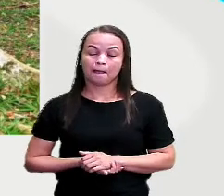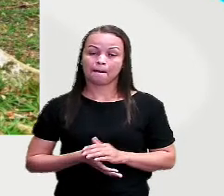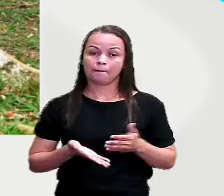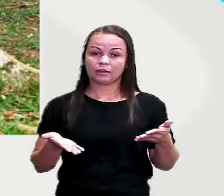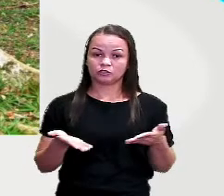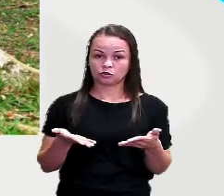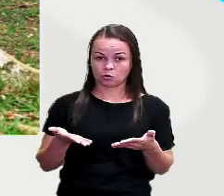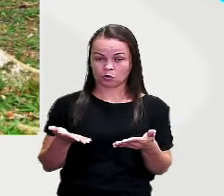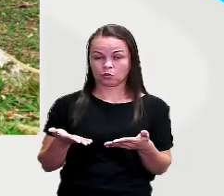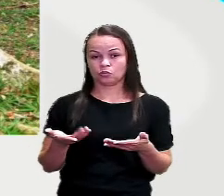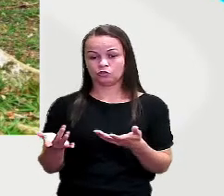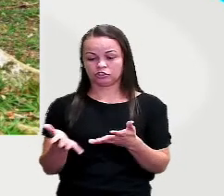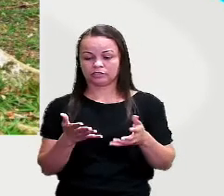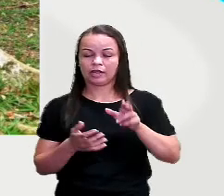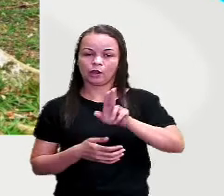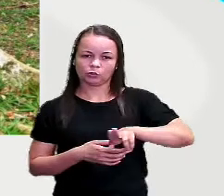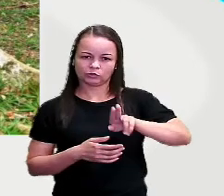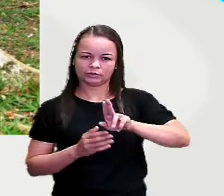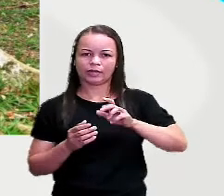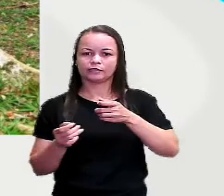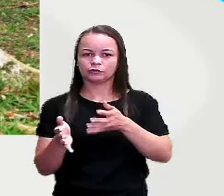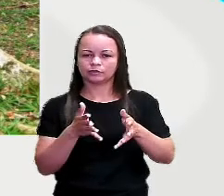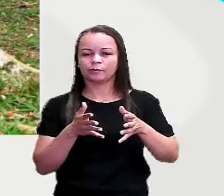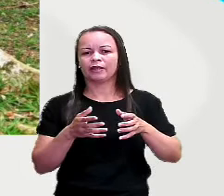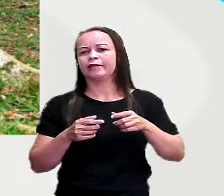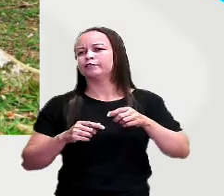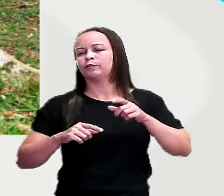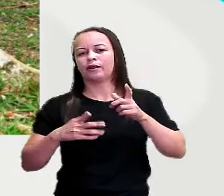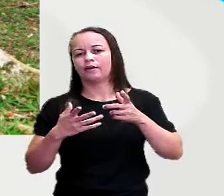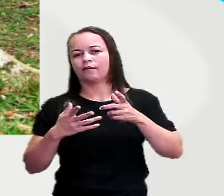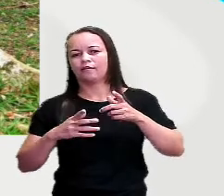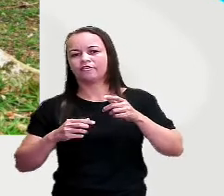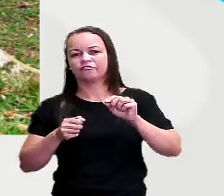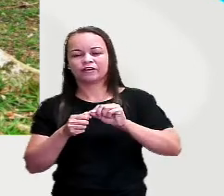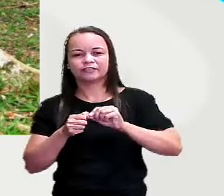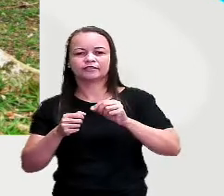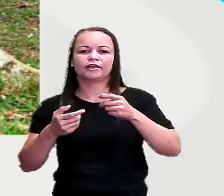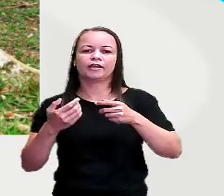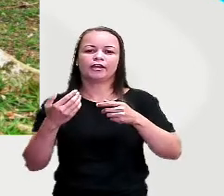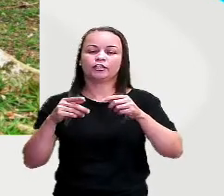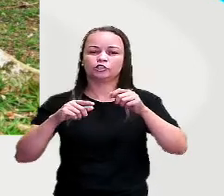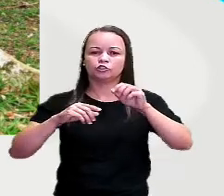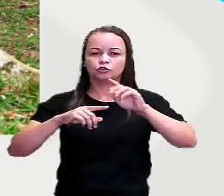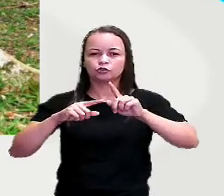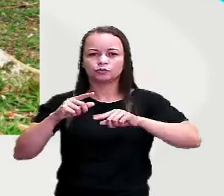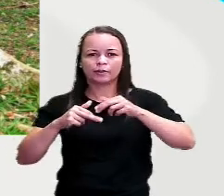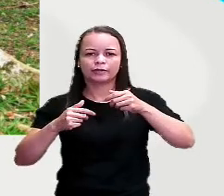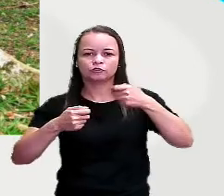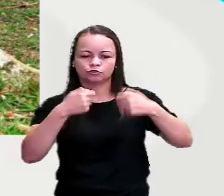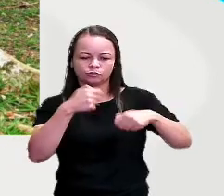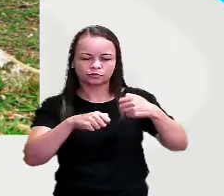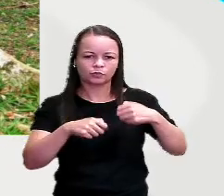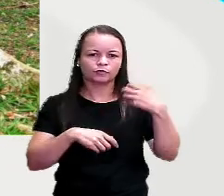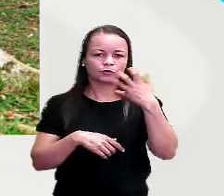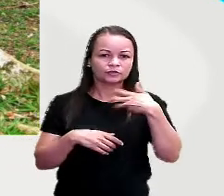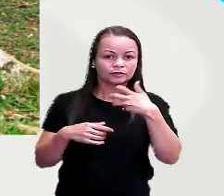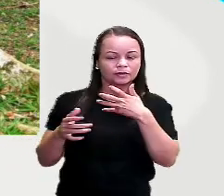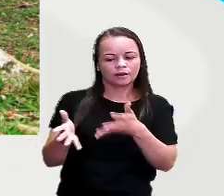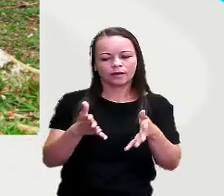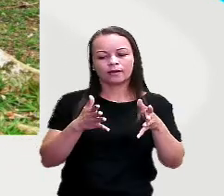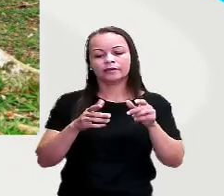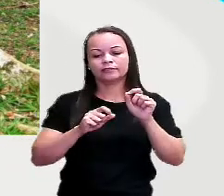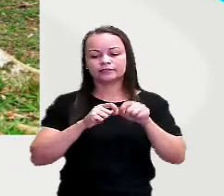o pau-brasil é muito usado para a confecção de instrumentos musicais. A madeira do pau-brasil concentra a densidade ideal